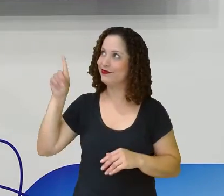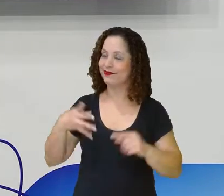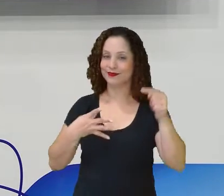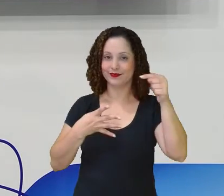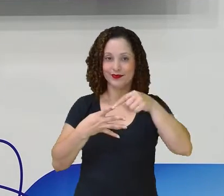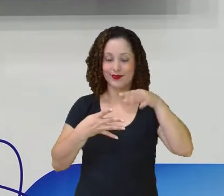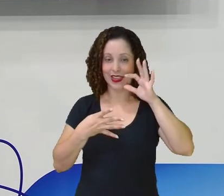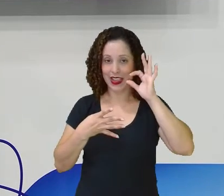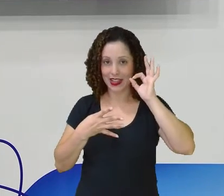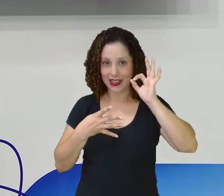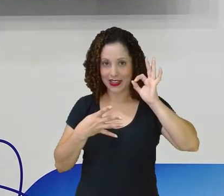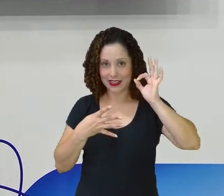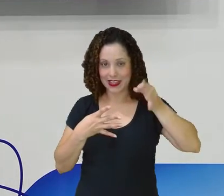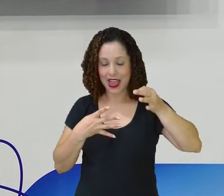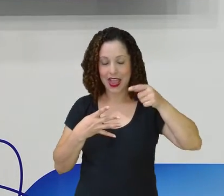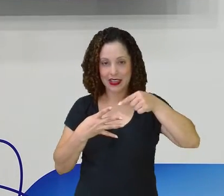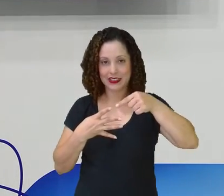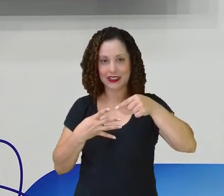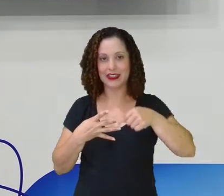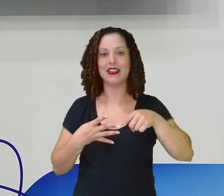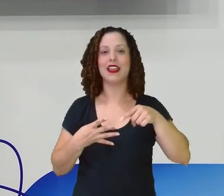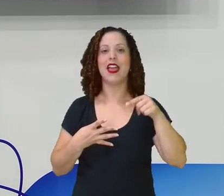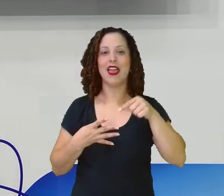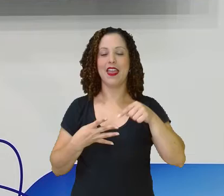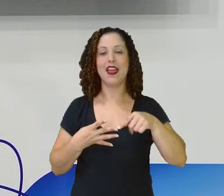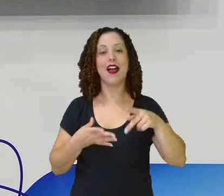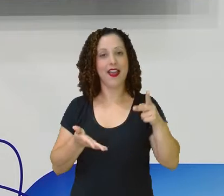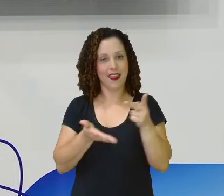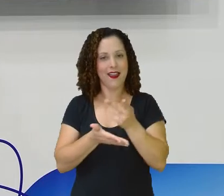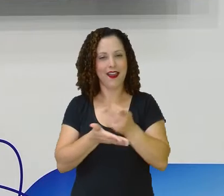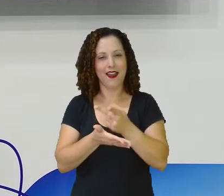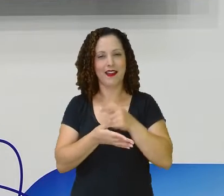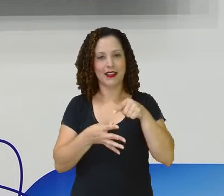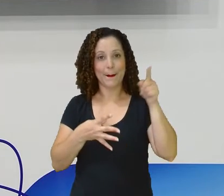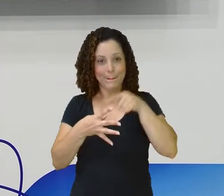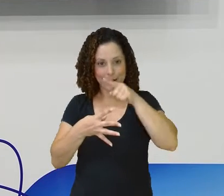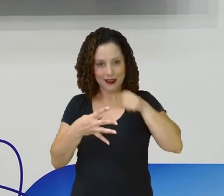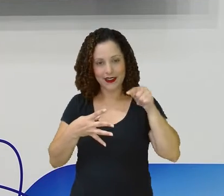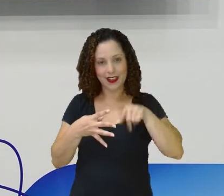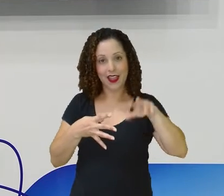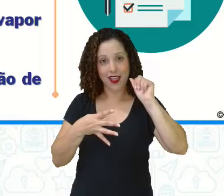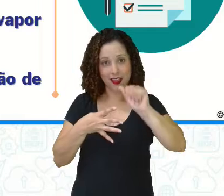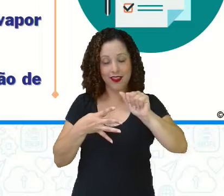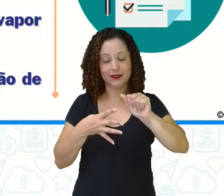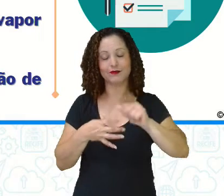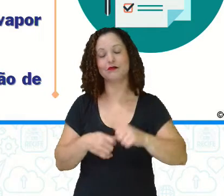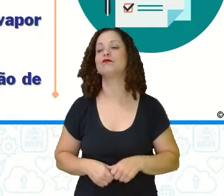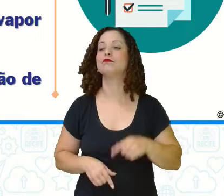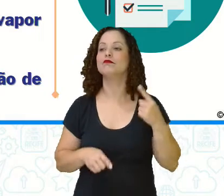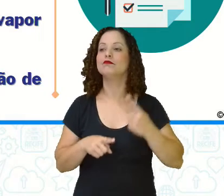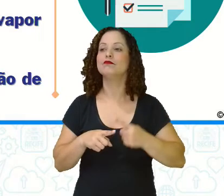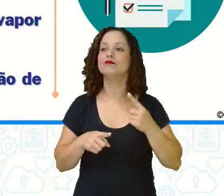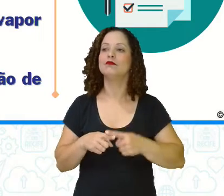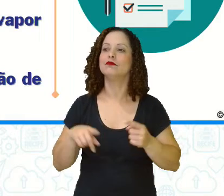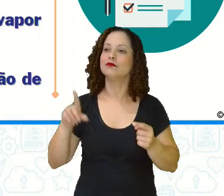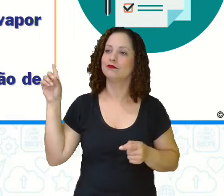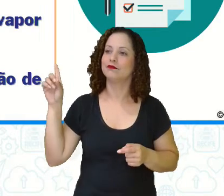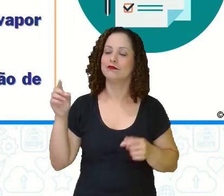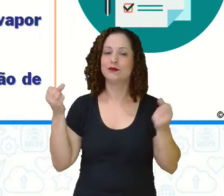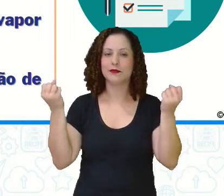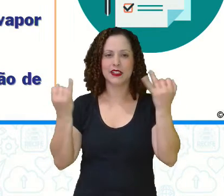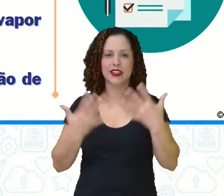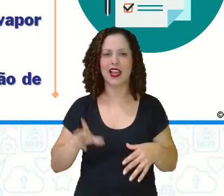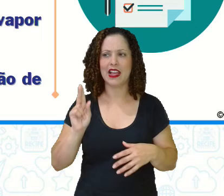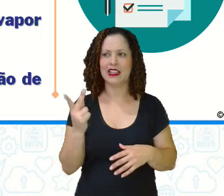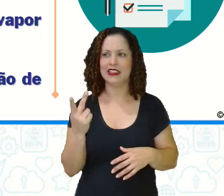correta. Essa é a resposta correta, mas ela está errada. O que é que está errado aí? Ó? Letra A diz assim, a hidrosfera